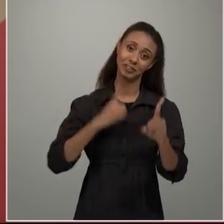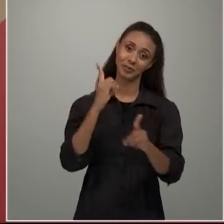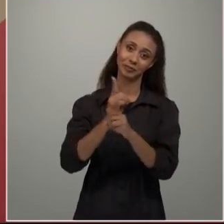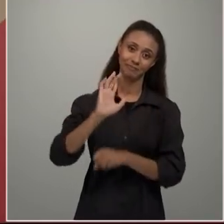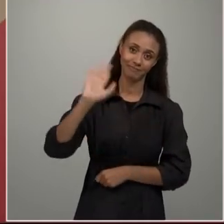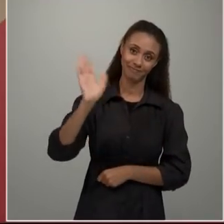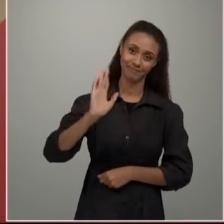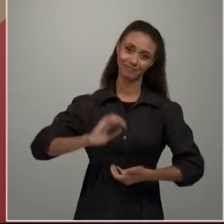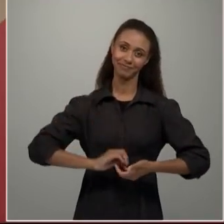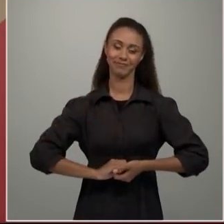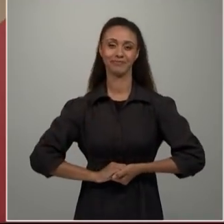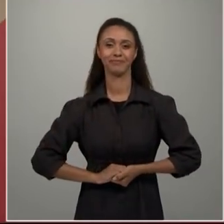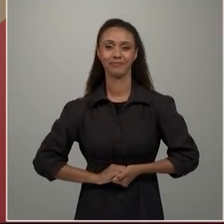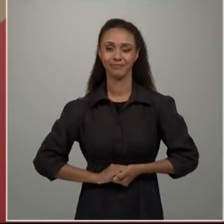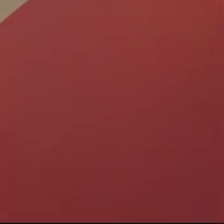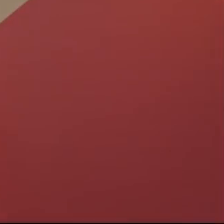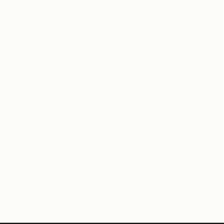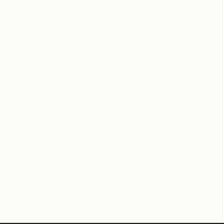isso